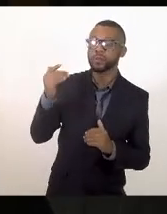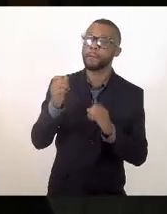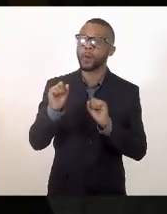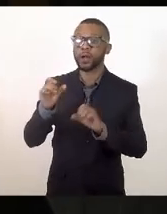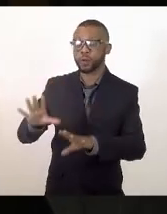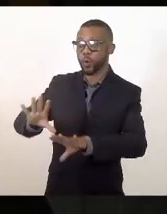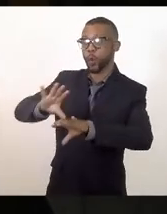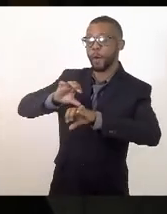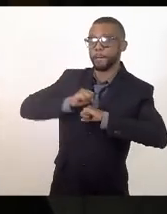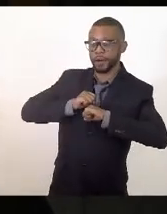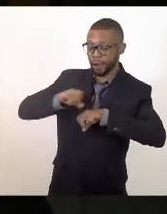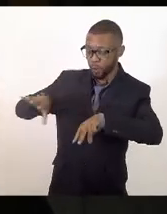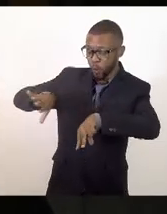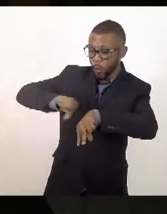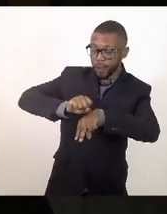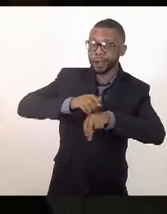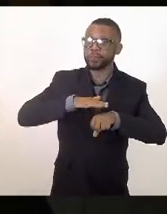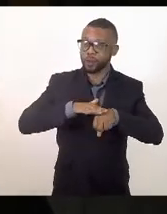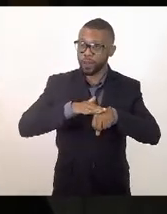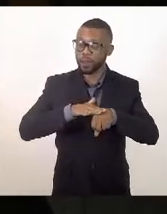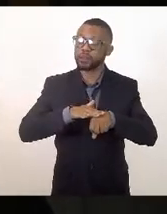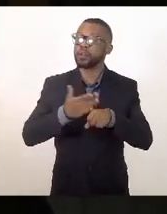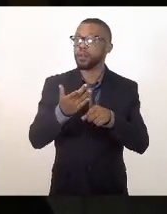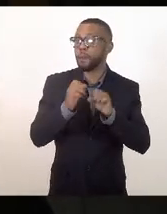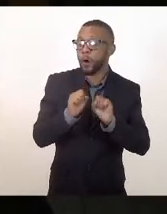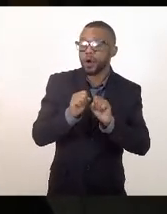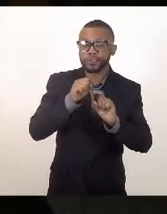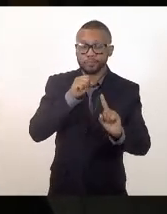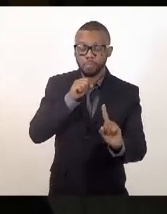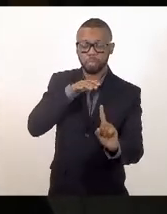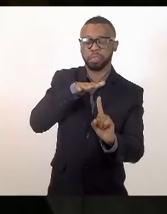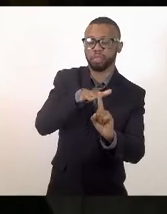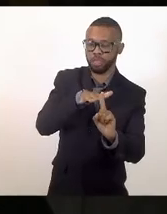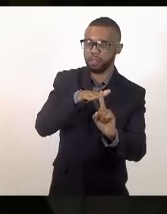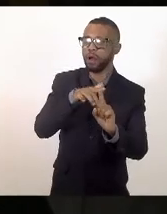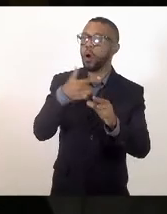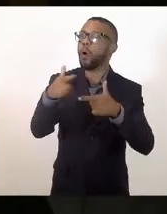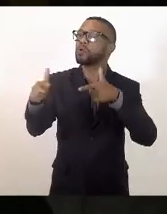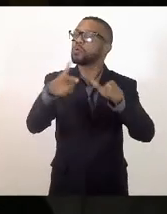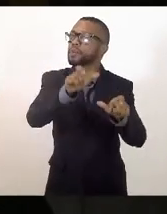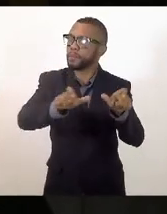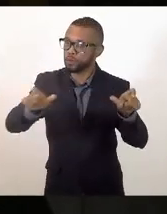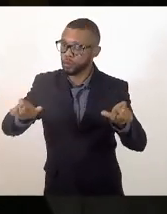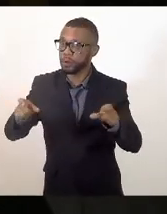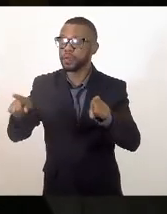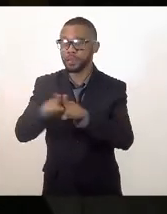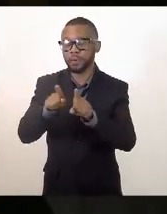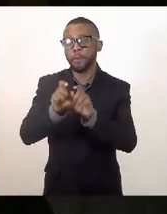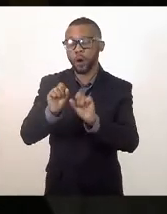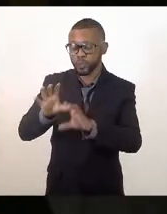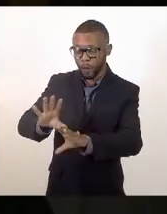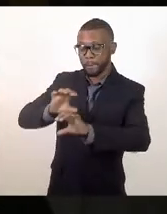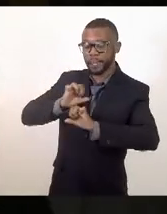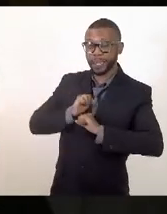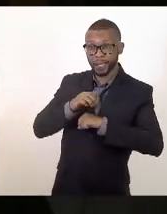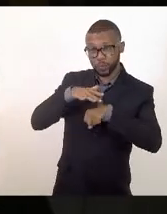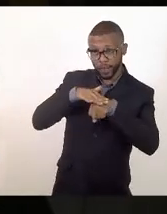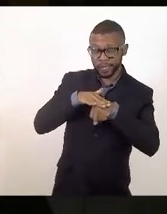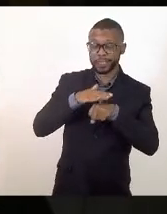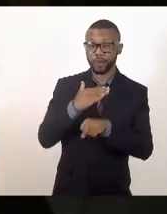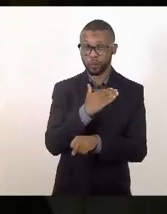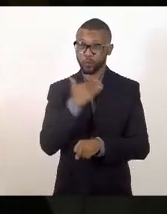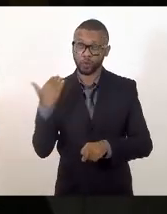pessoas, que também podem adoecer e vir a óbito. Então, é muito importante que se pense esse cenário